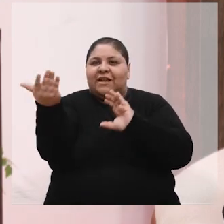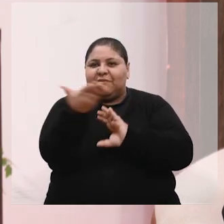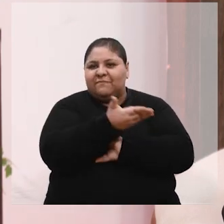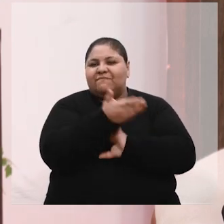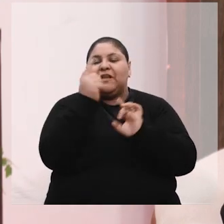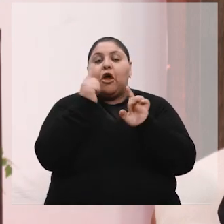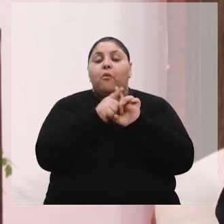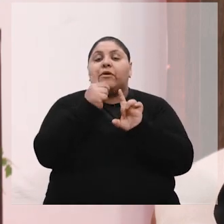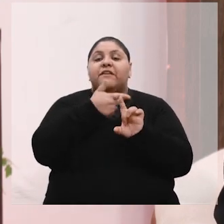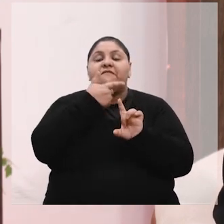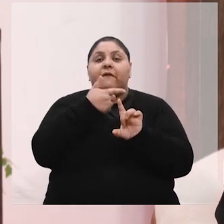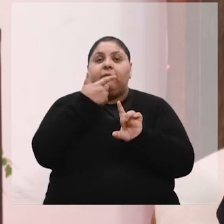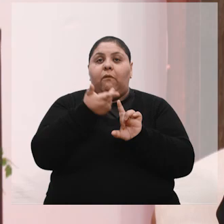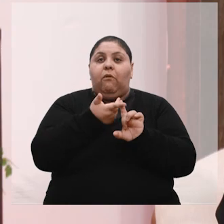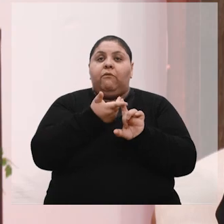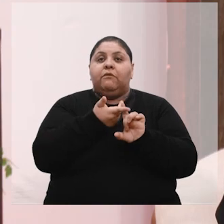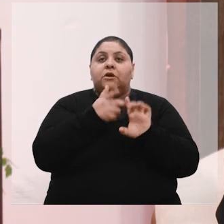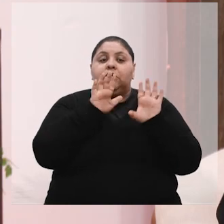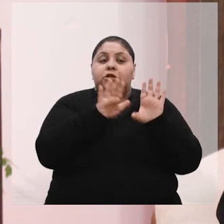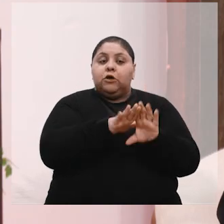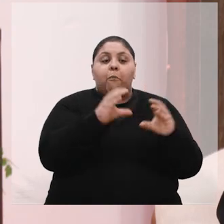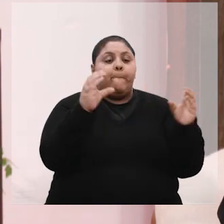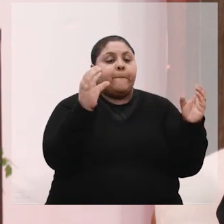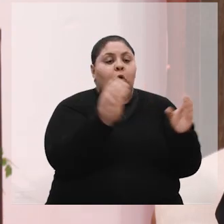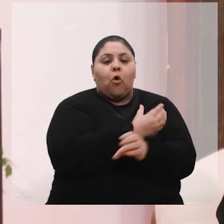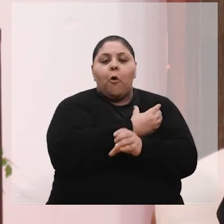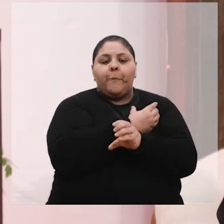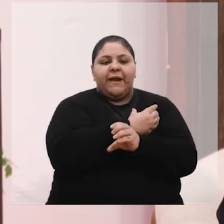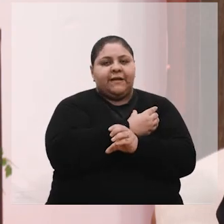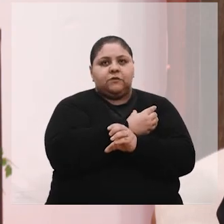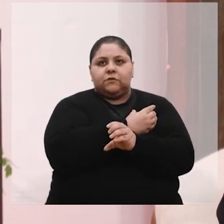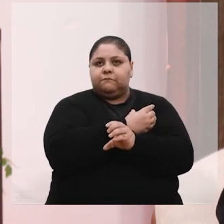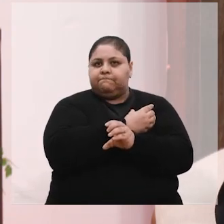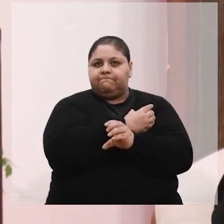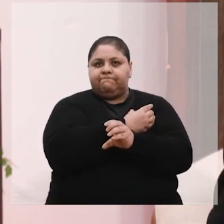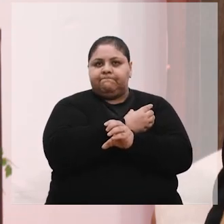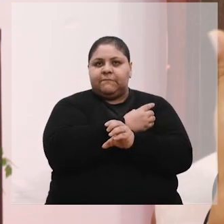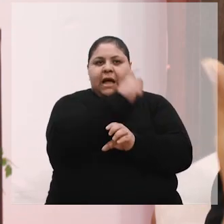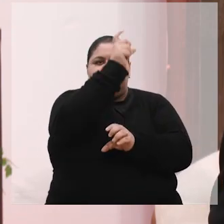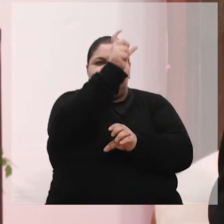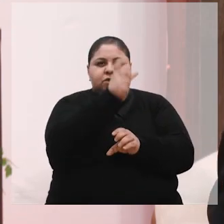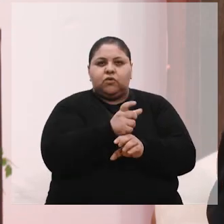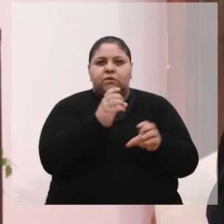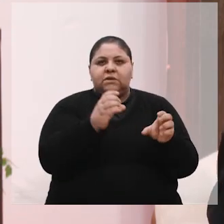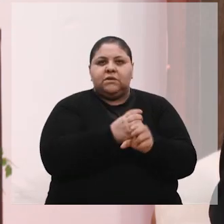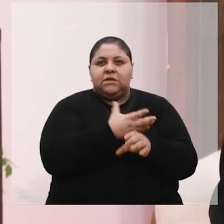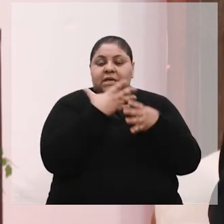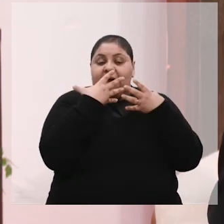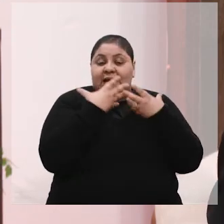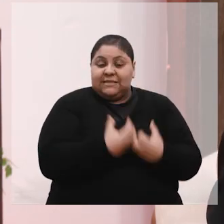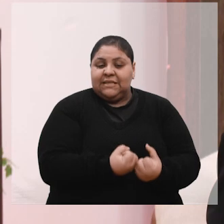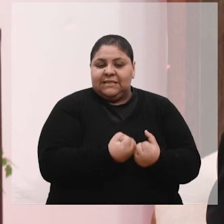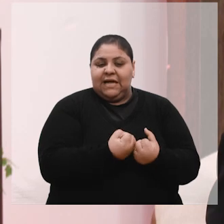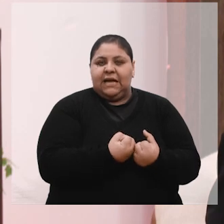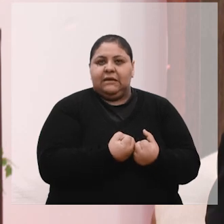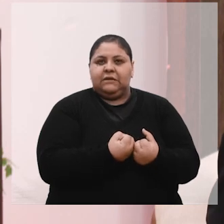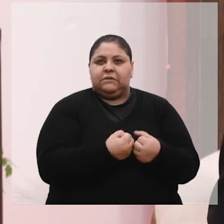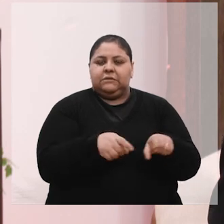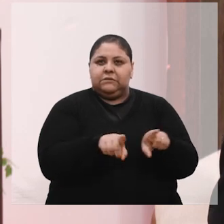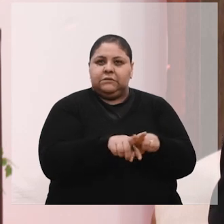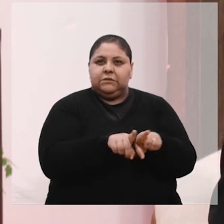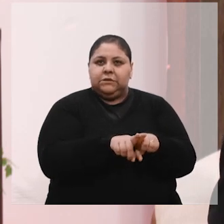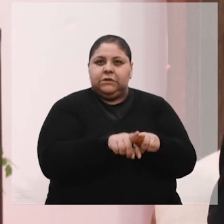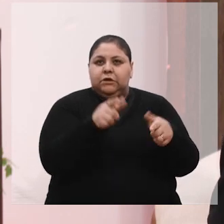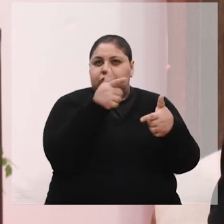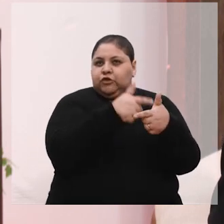fala sobre estar inteiro, e sobre se bastar, e sobre aceitar os seus defeitos, porque ninguém